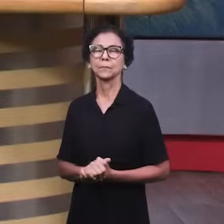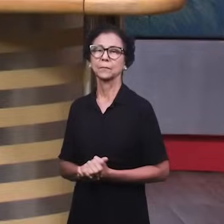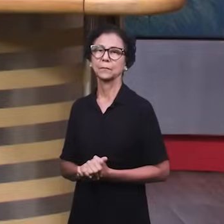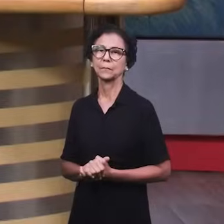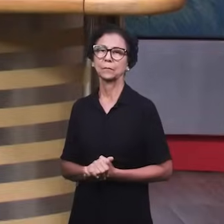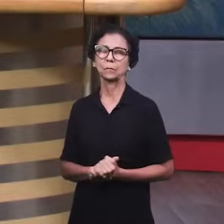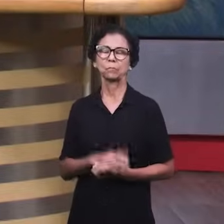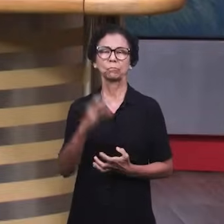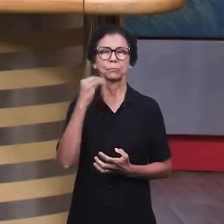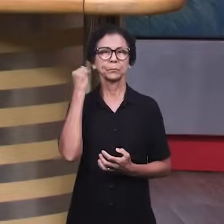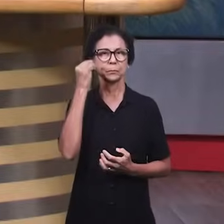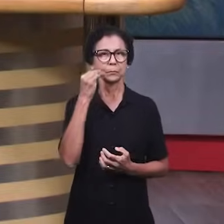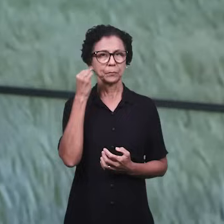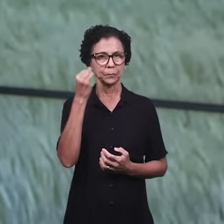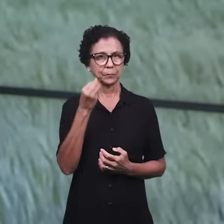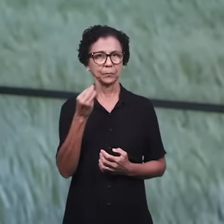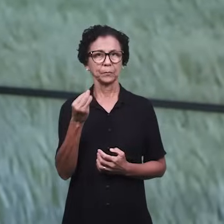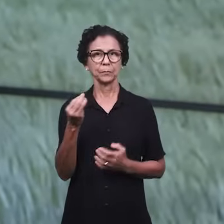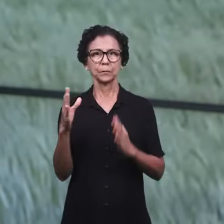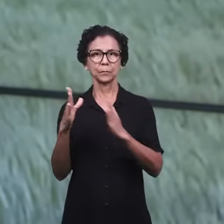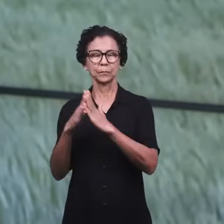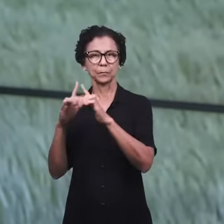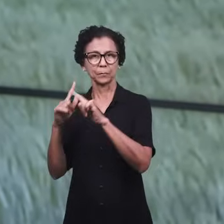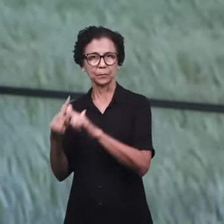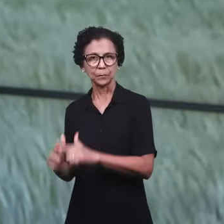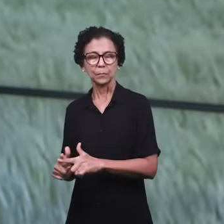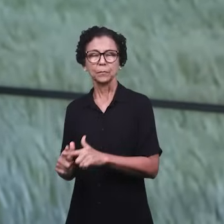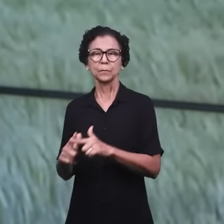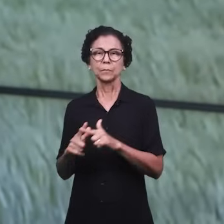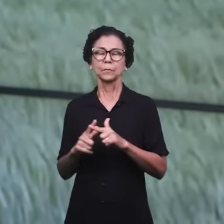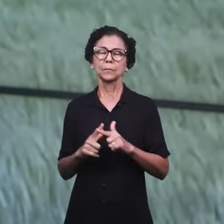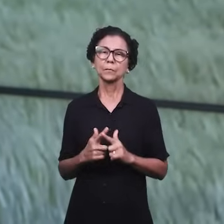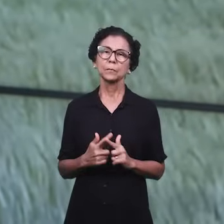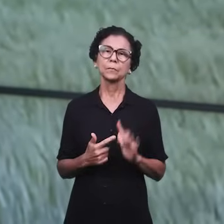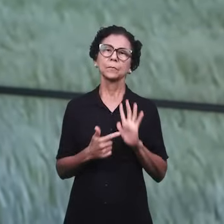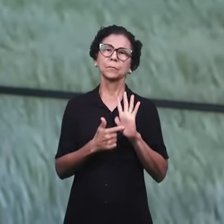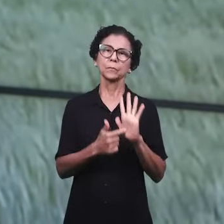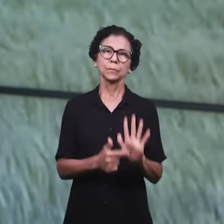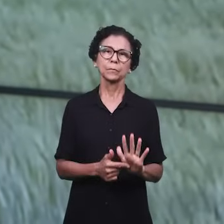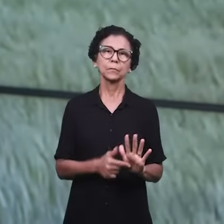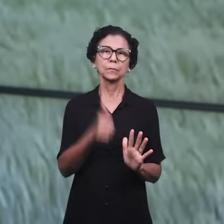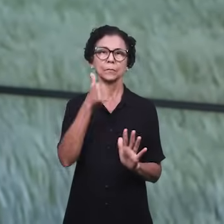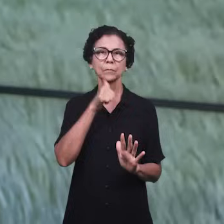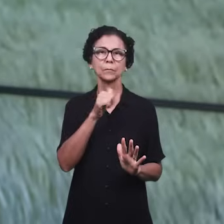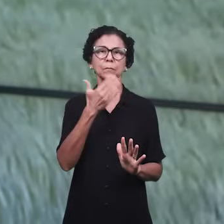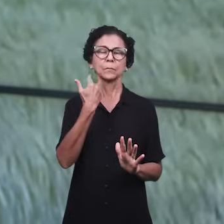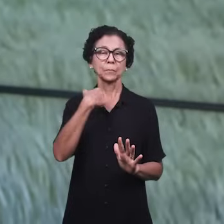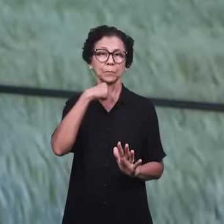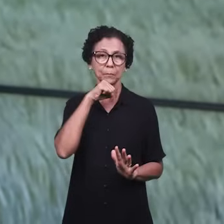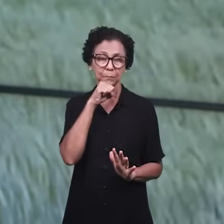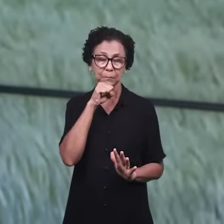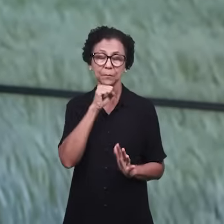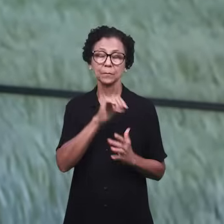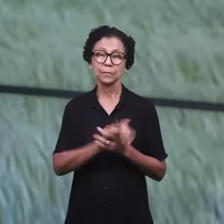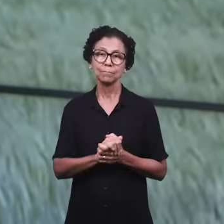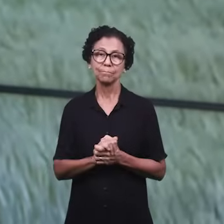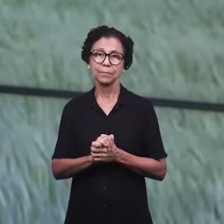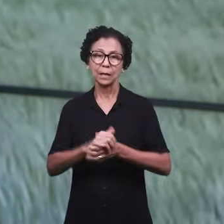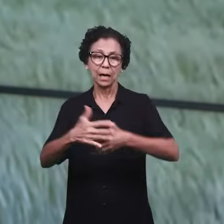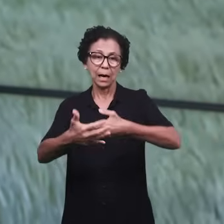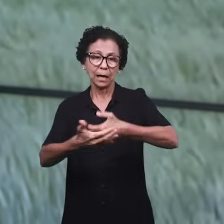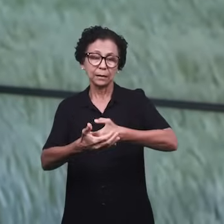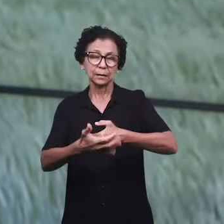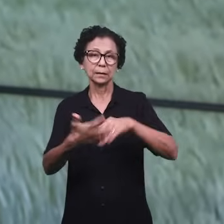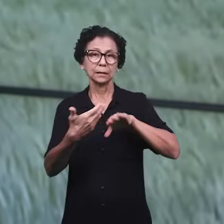como igreja é mostrar eh para os pais que a consagração de uma criança para nós não é um